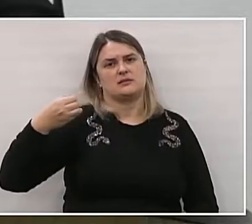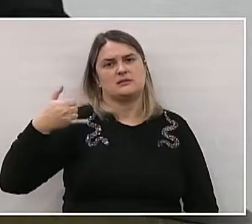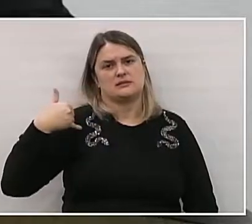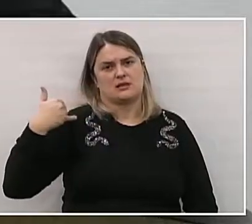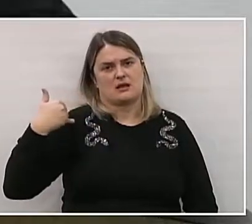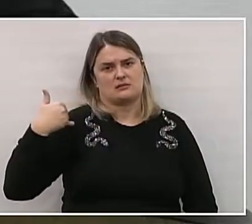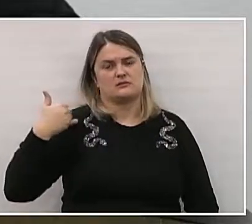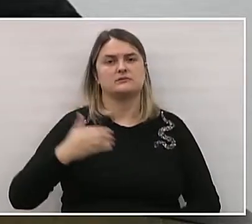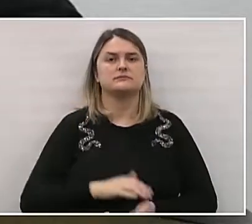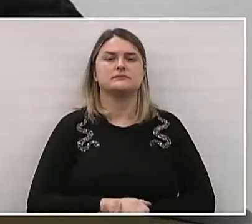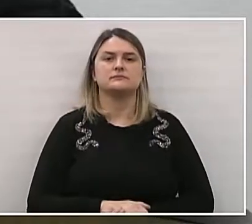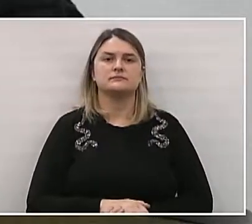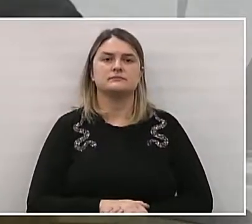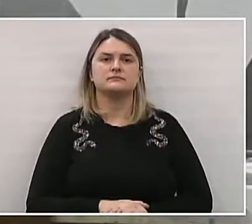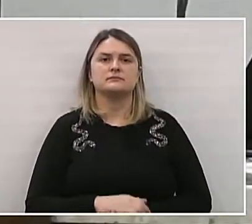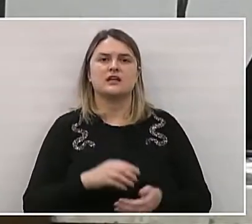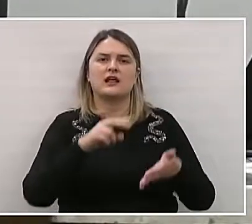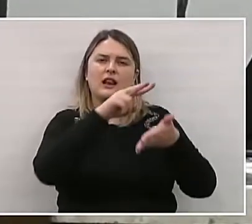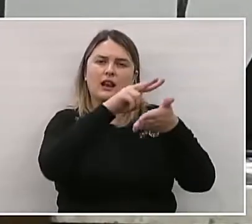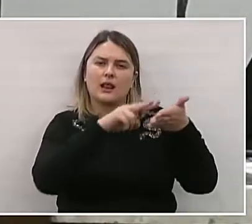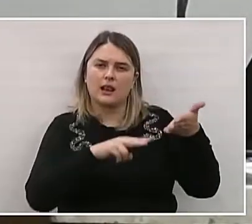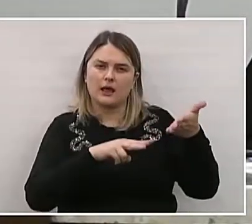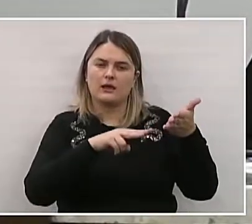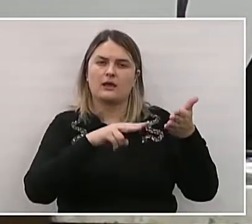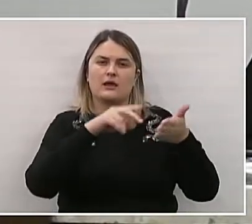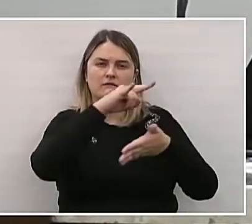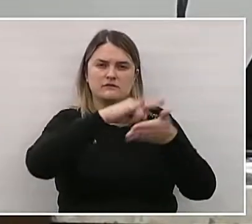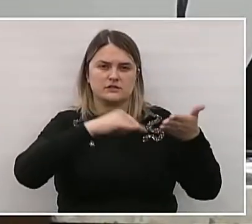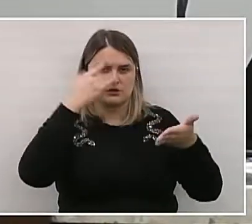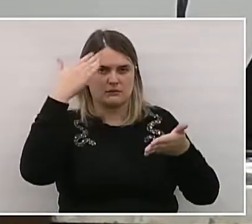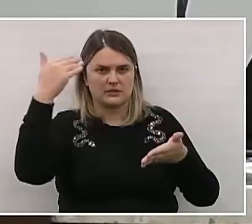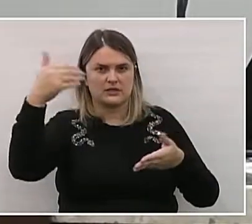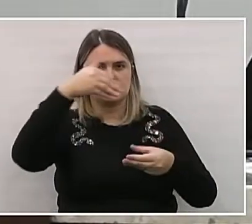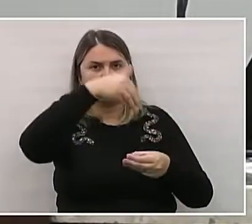lida essa moção e votada ela.